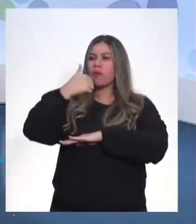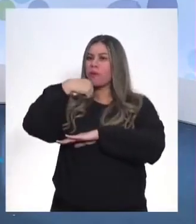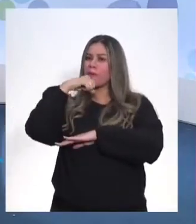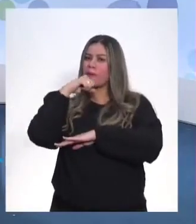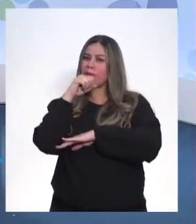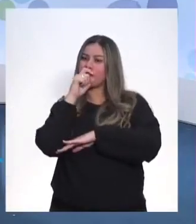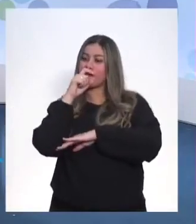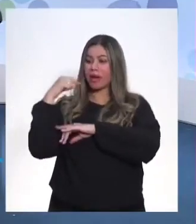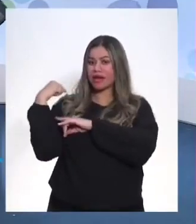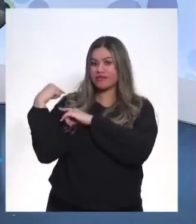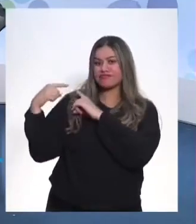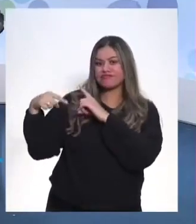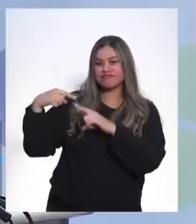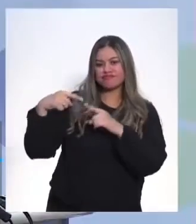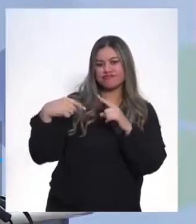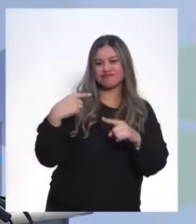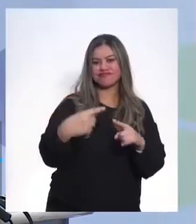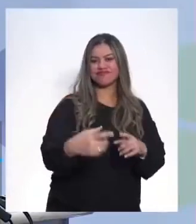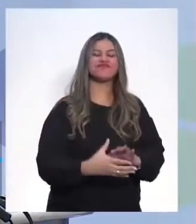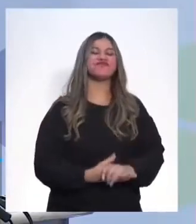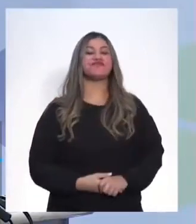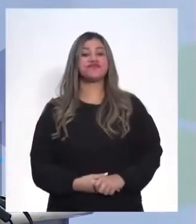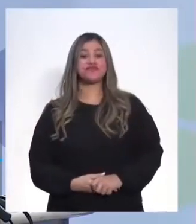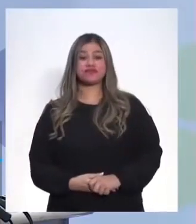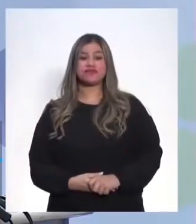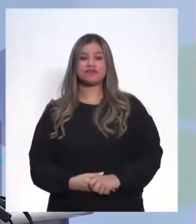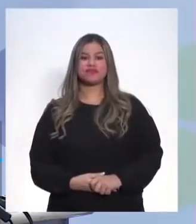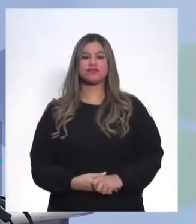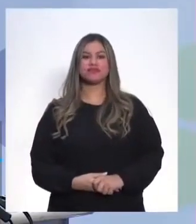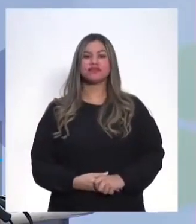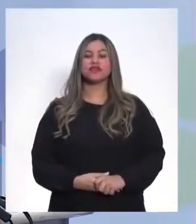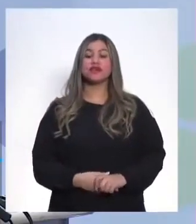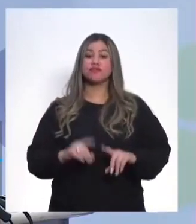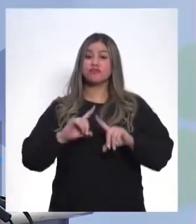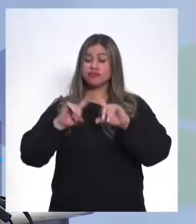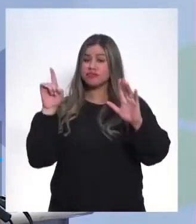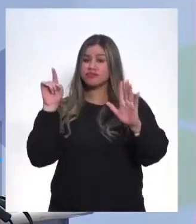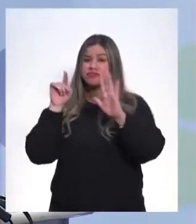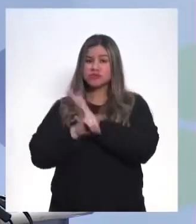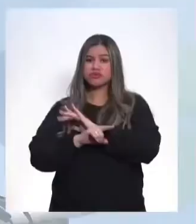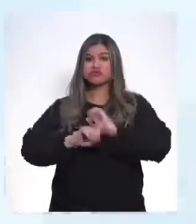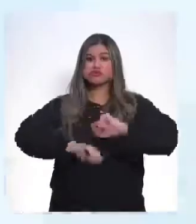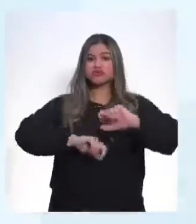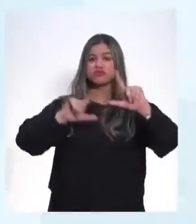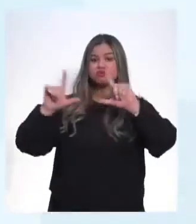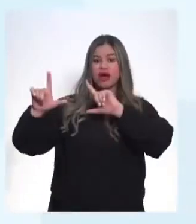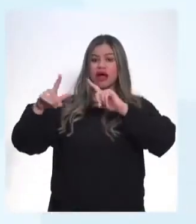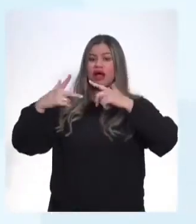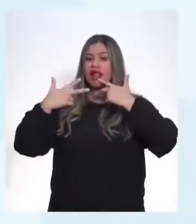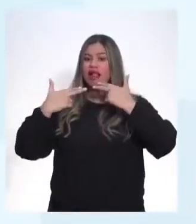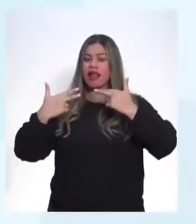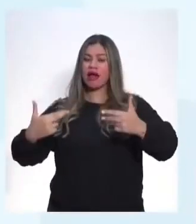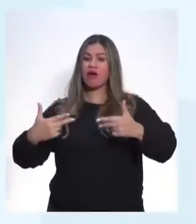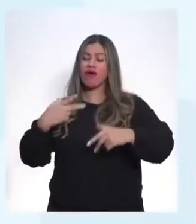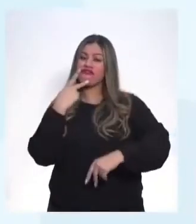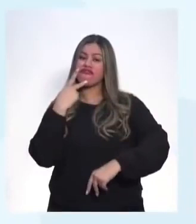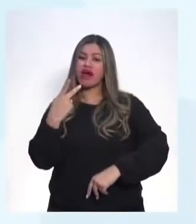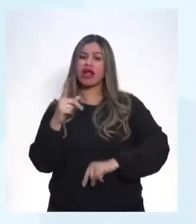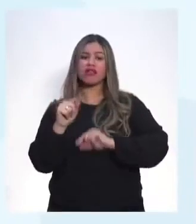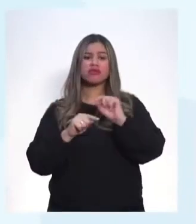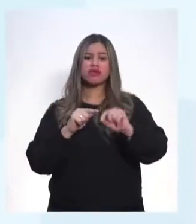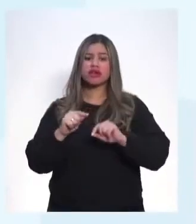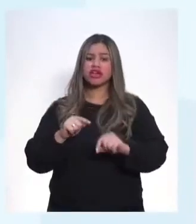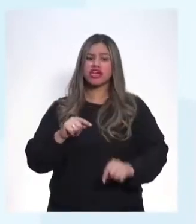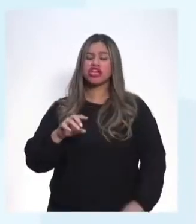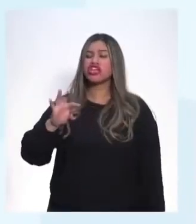tal. E aí, Hércules, que língua que nós falamos? Olha ali a tela. Tchê, minha irmã, é Nós, nós, fala